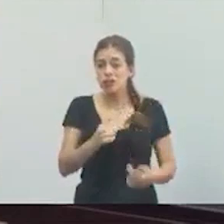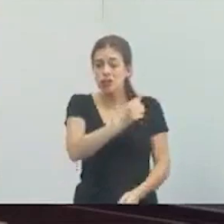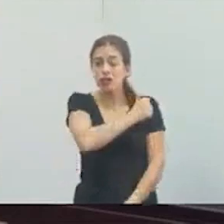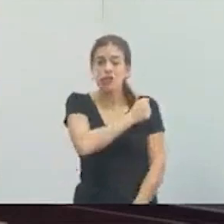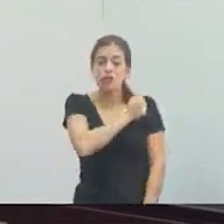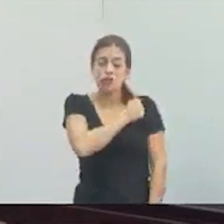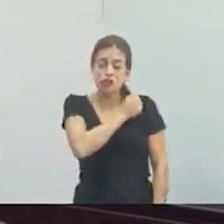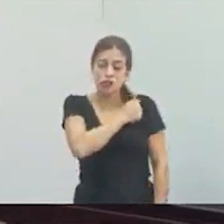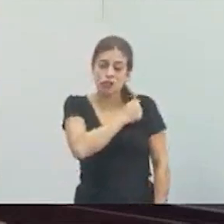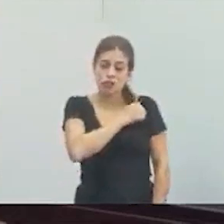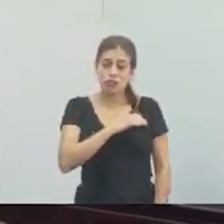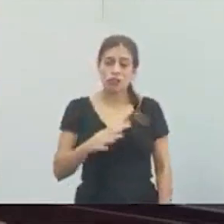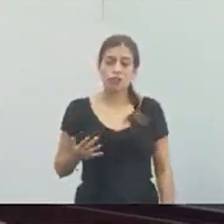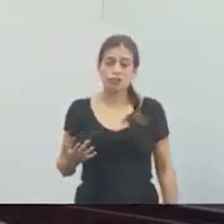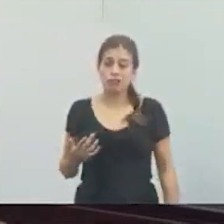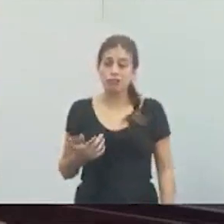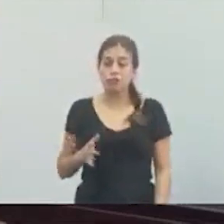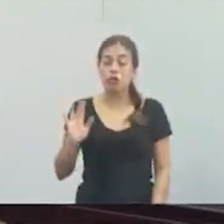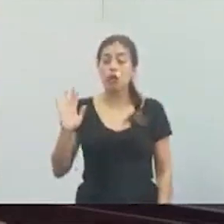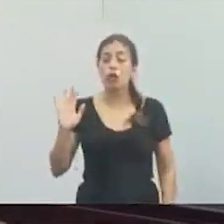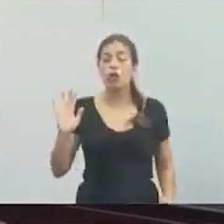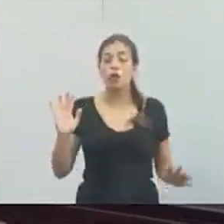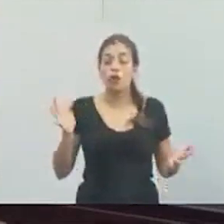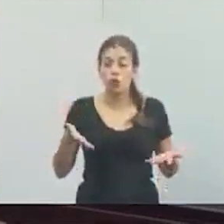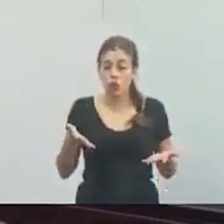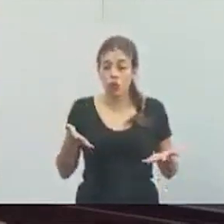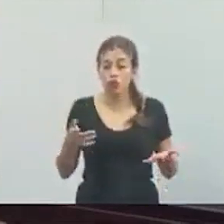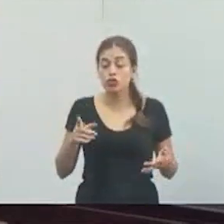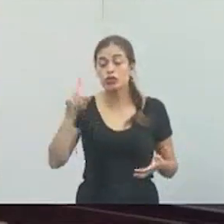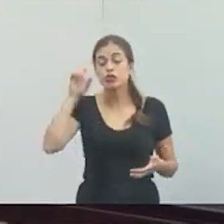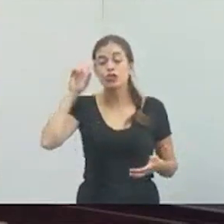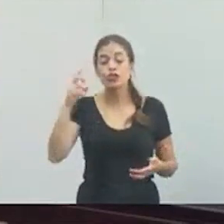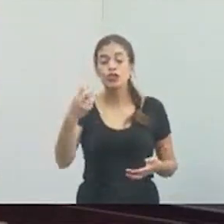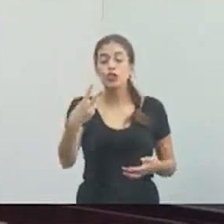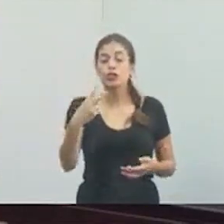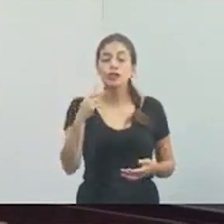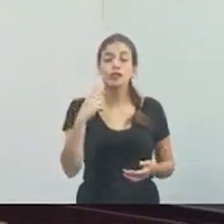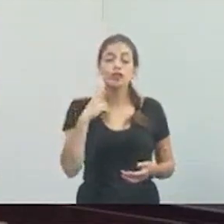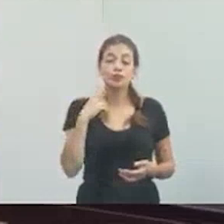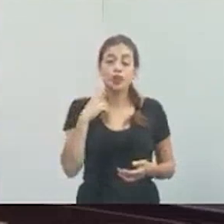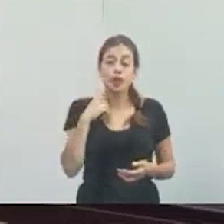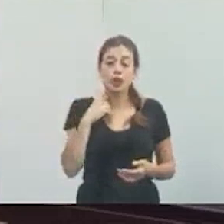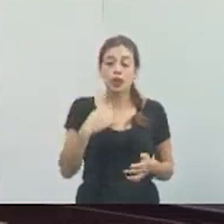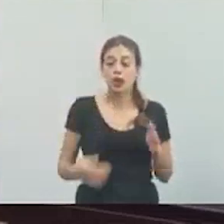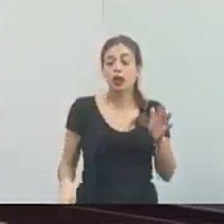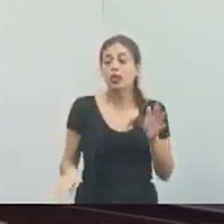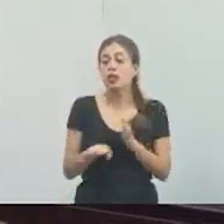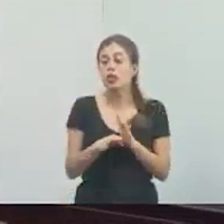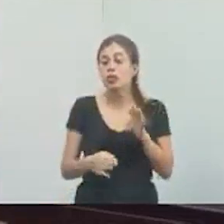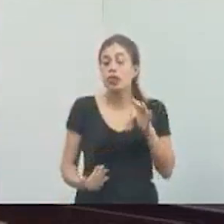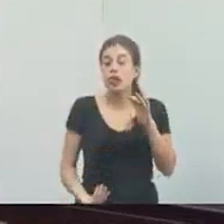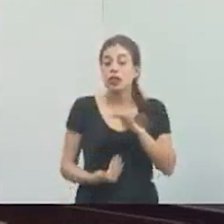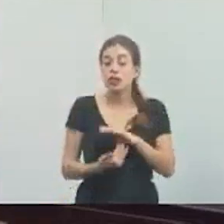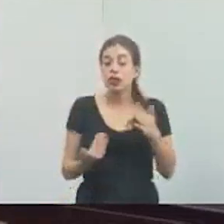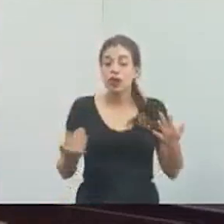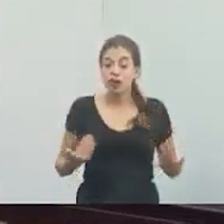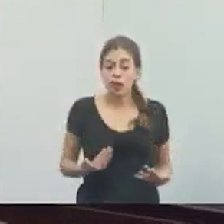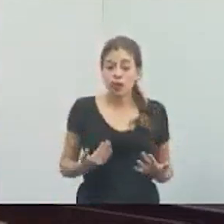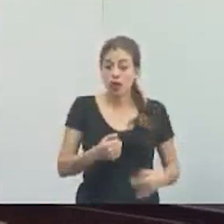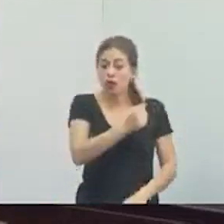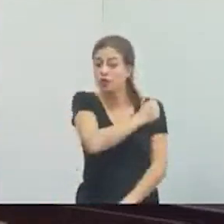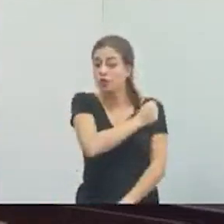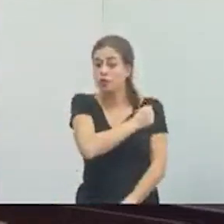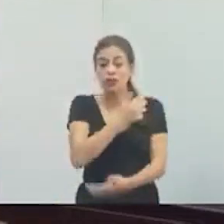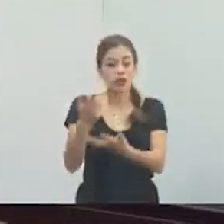Hoje já é dia 2 de maio. Até agora, os nossos alunos, mais um ano, não